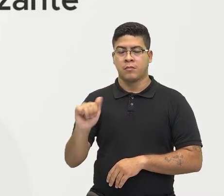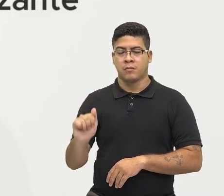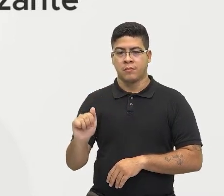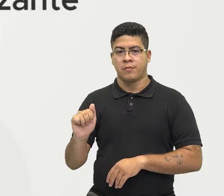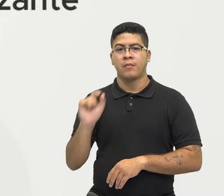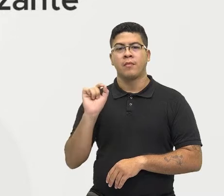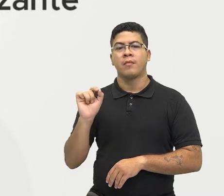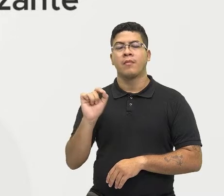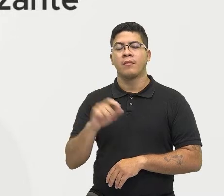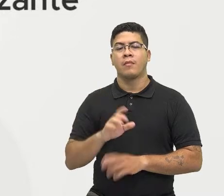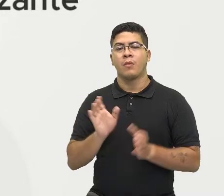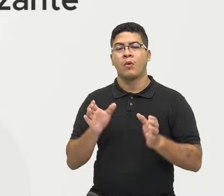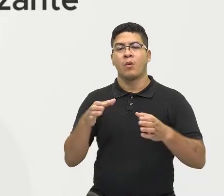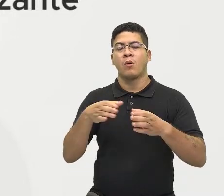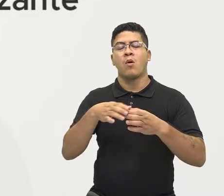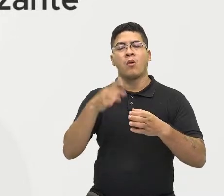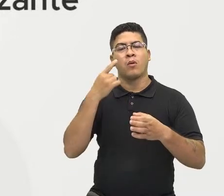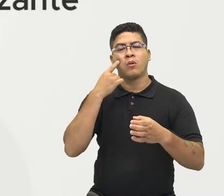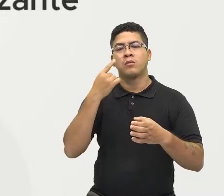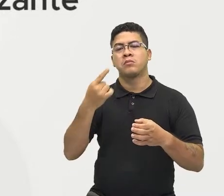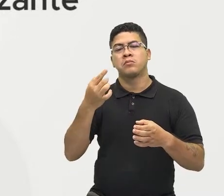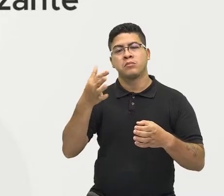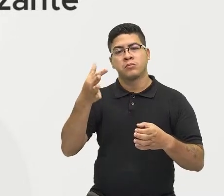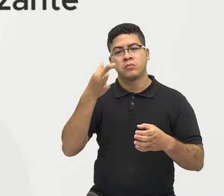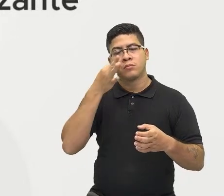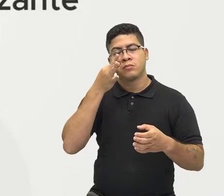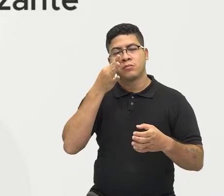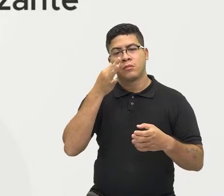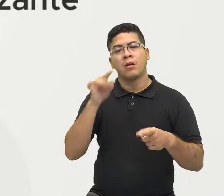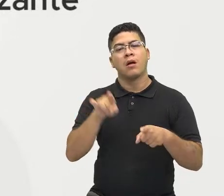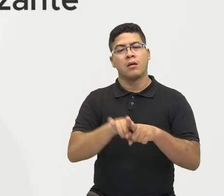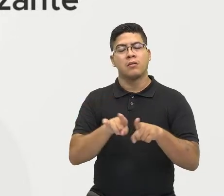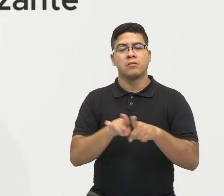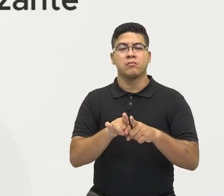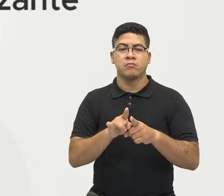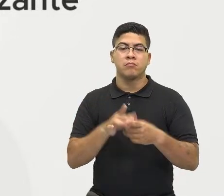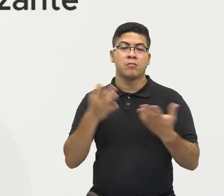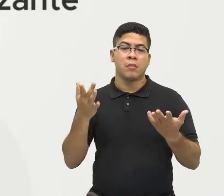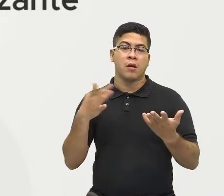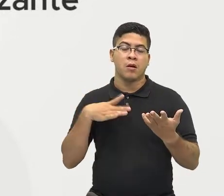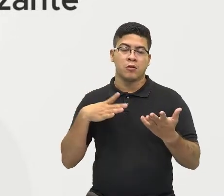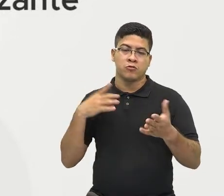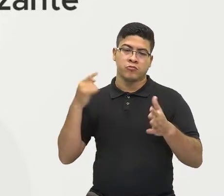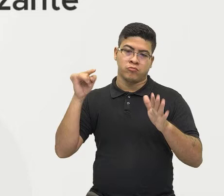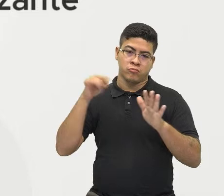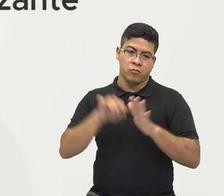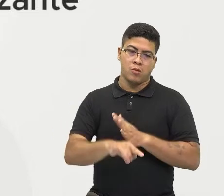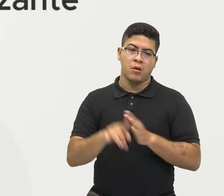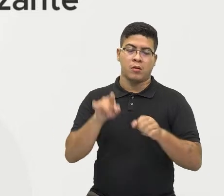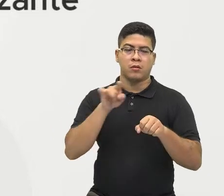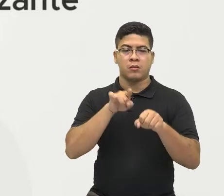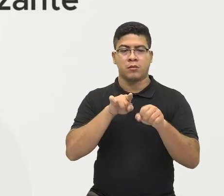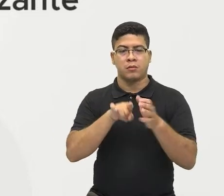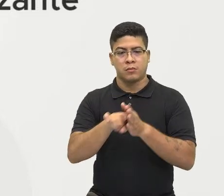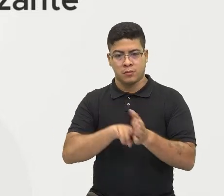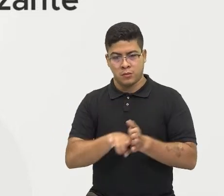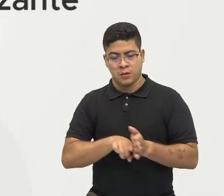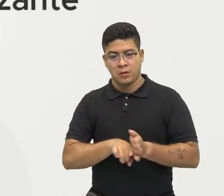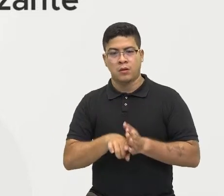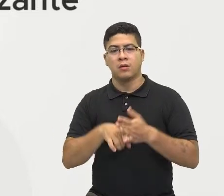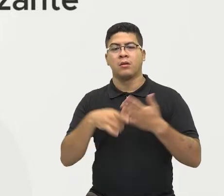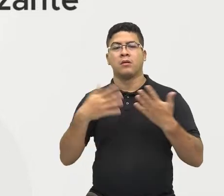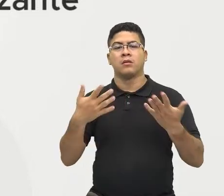Presença aprofundou as pesquisas estéticas com o objetivo de defender uma literatura